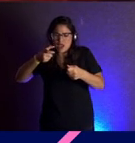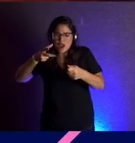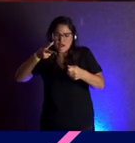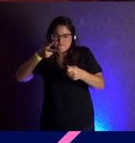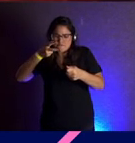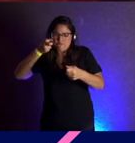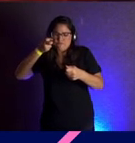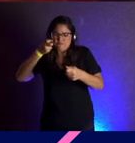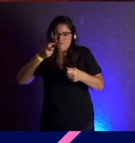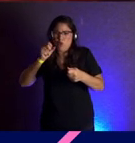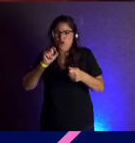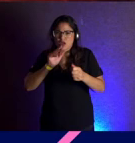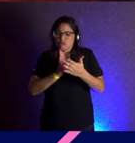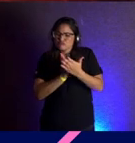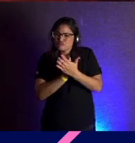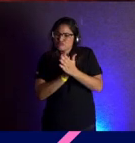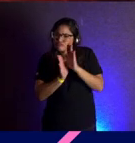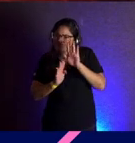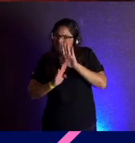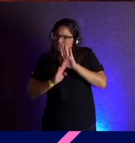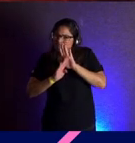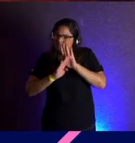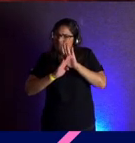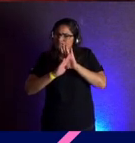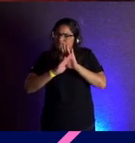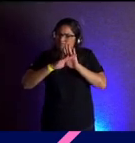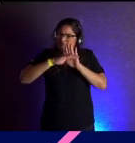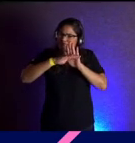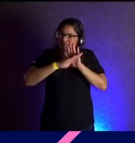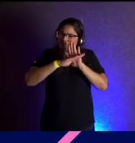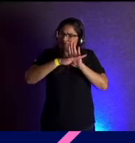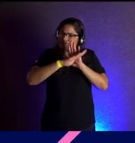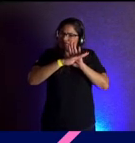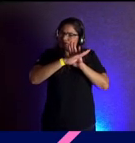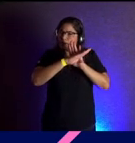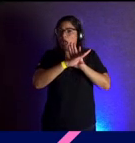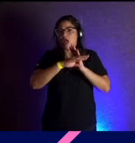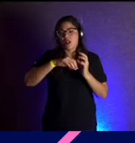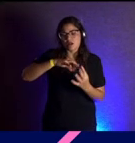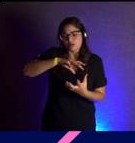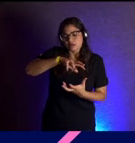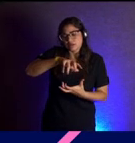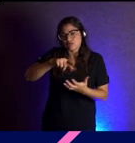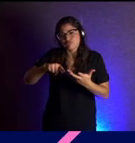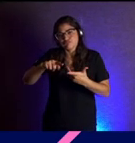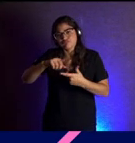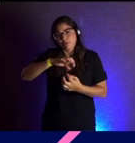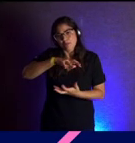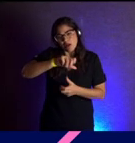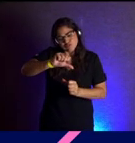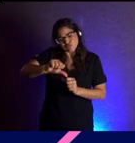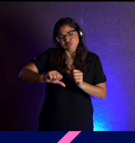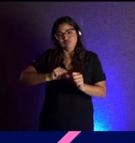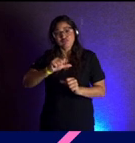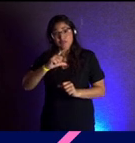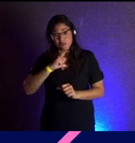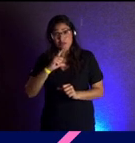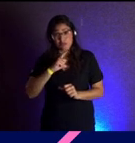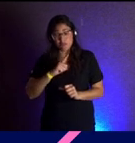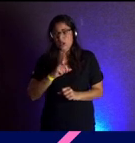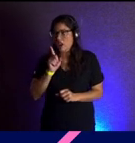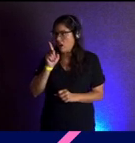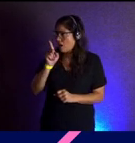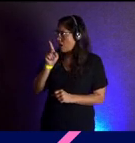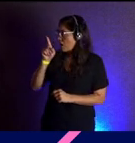consistente numa série de elementos do planeta aí que estão mudando, né? E aquilo ali, aquela parte